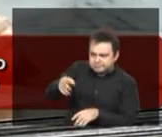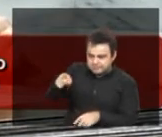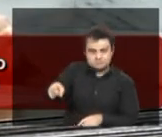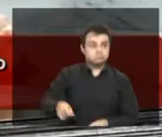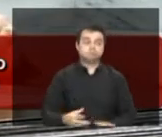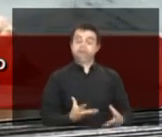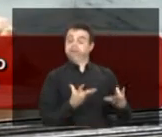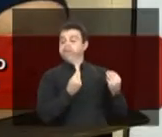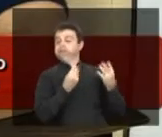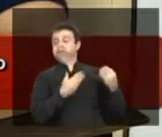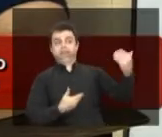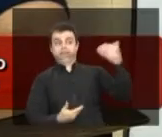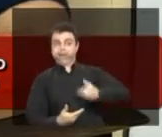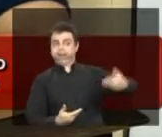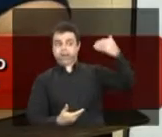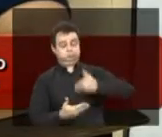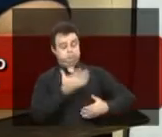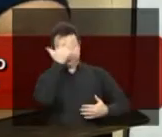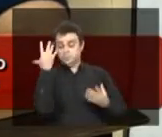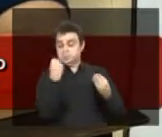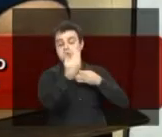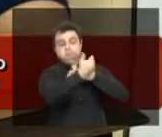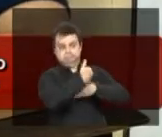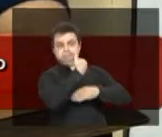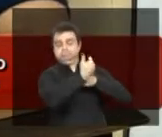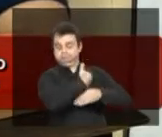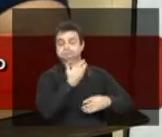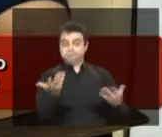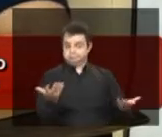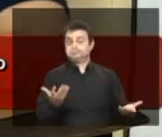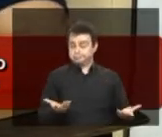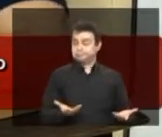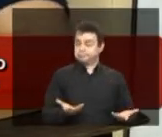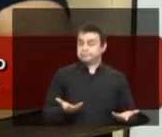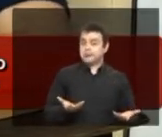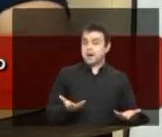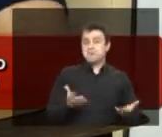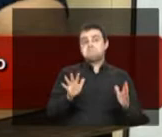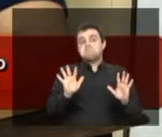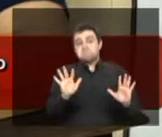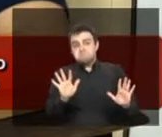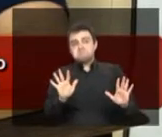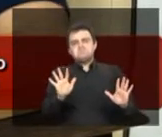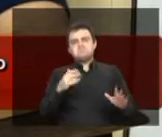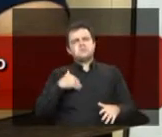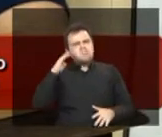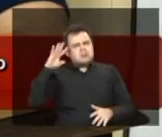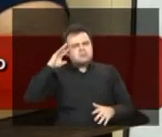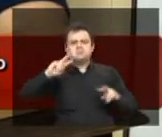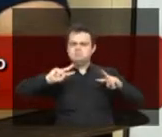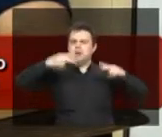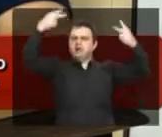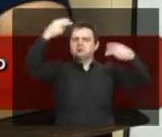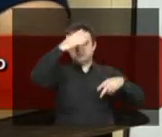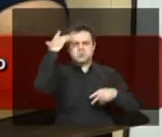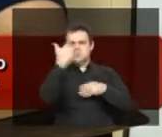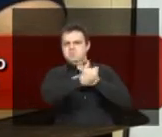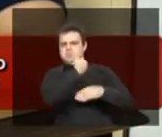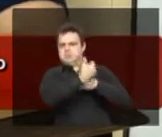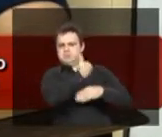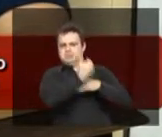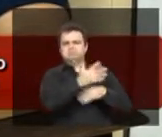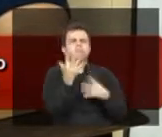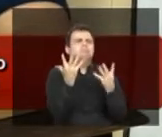Câmara. Demais da conta. Eu imaginava que a gente ia receber inúmeros pedidos, mas assim,